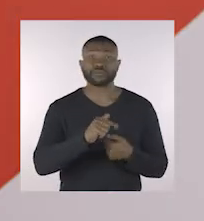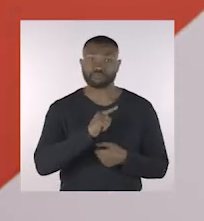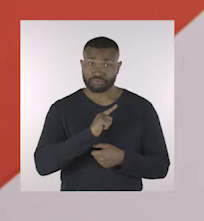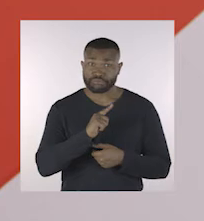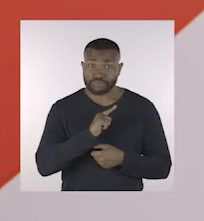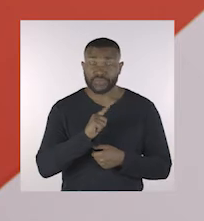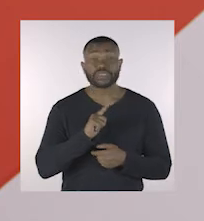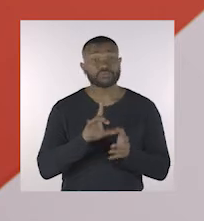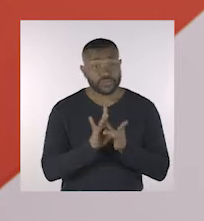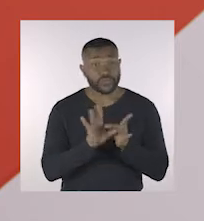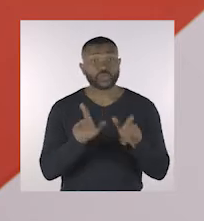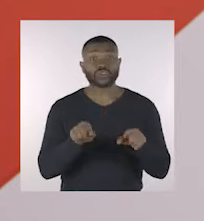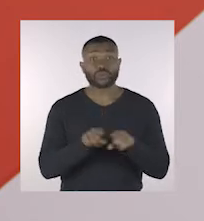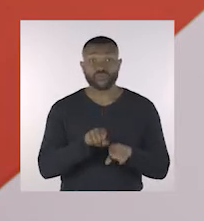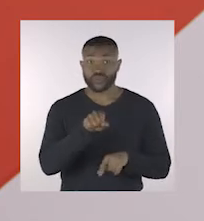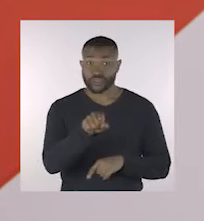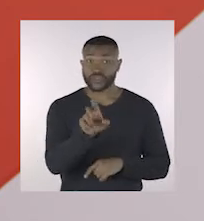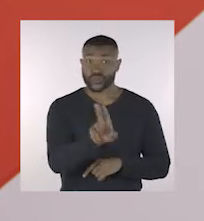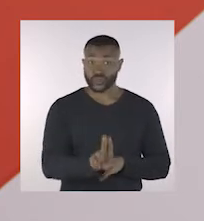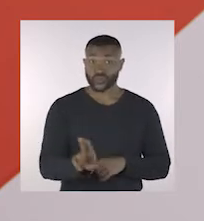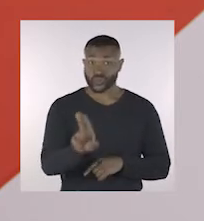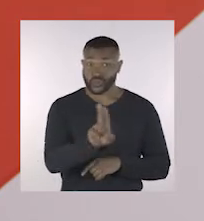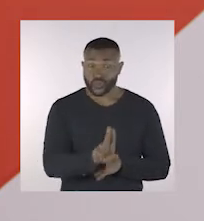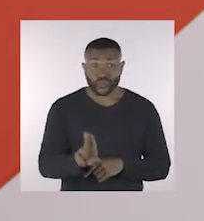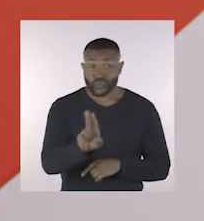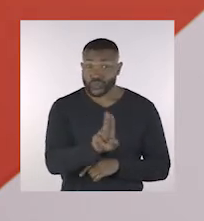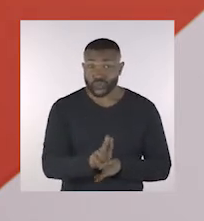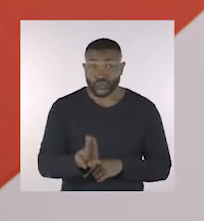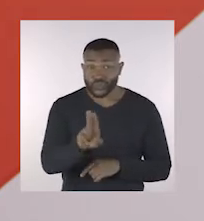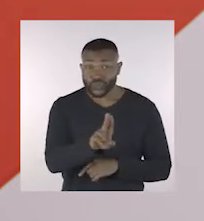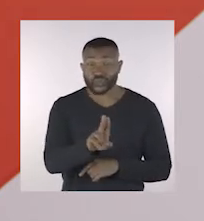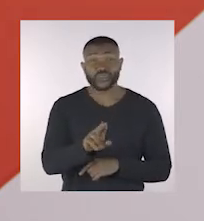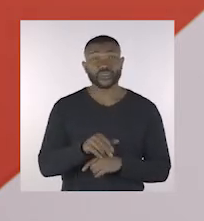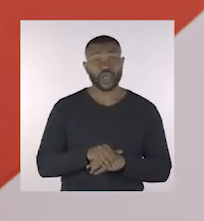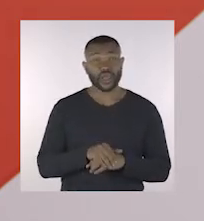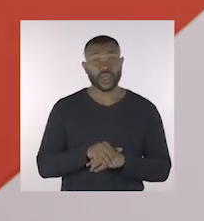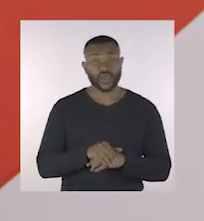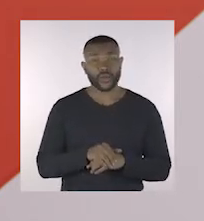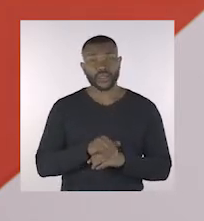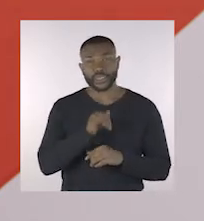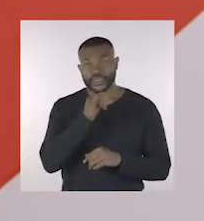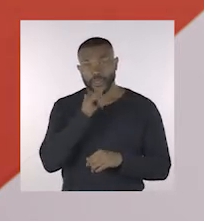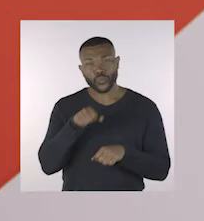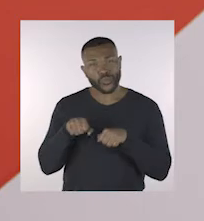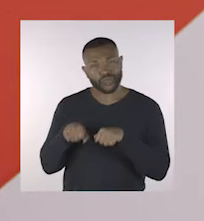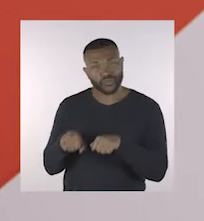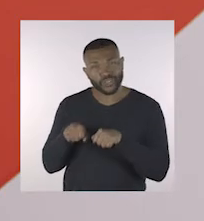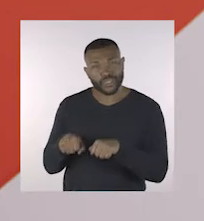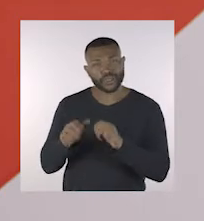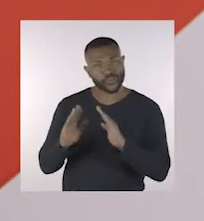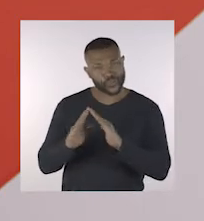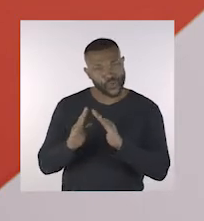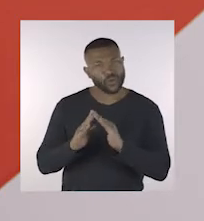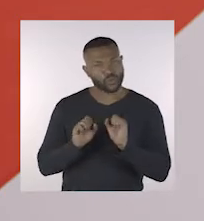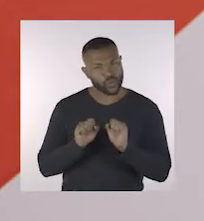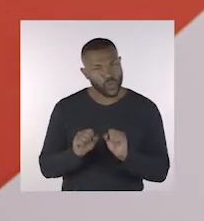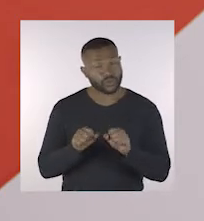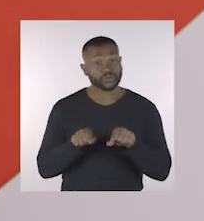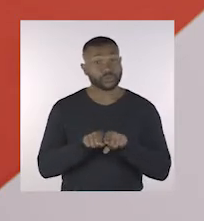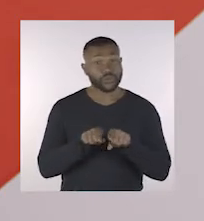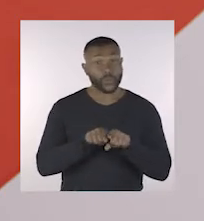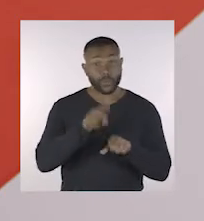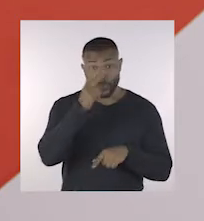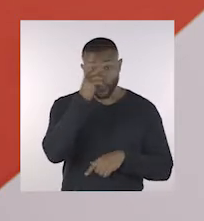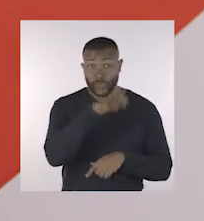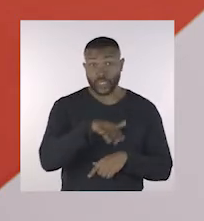ela tem todos os esses equipamentos e permite inclusive você usar móveis no centro de São Paulo para fazer lavanderias para